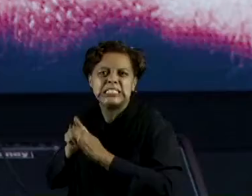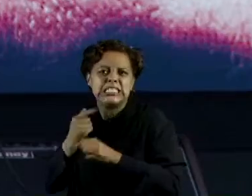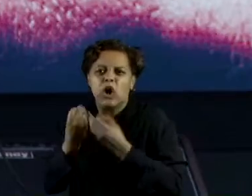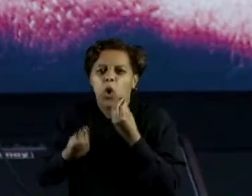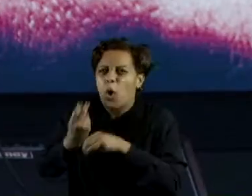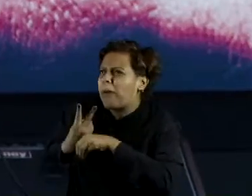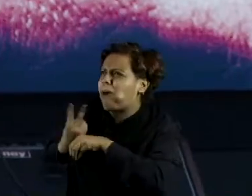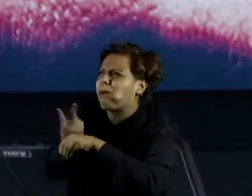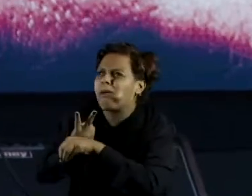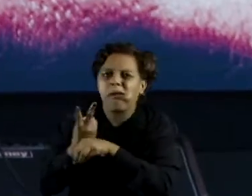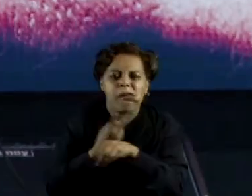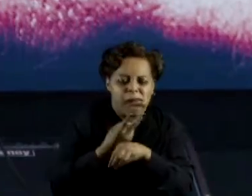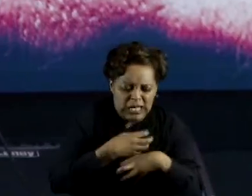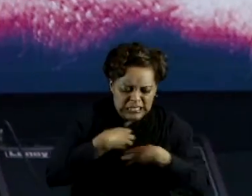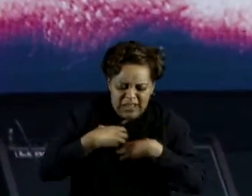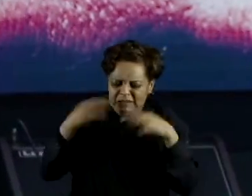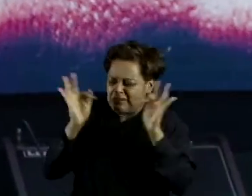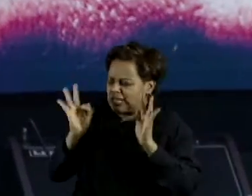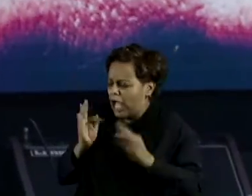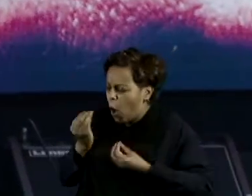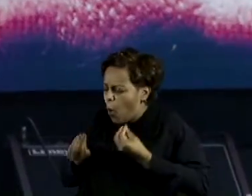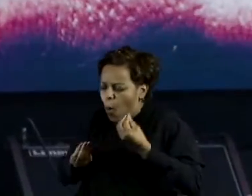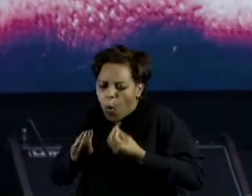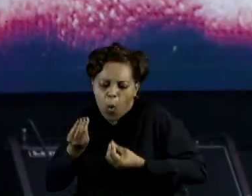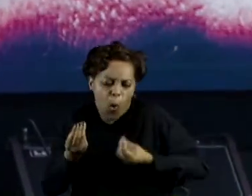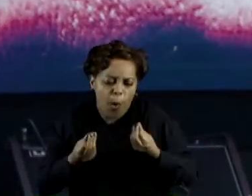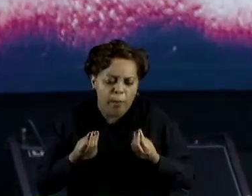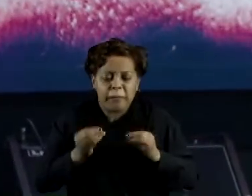Mas se a felicidade não vem